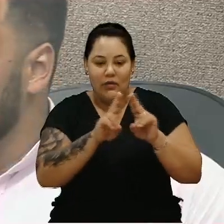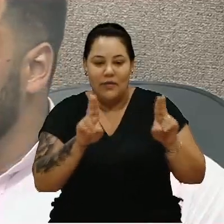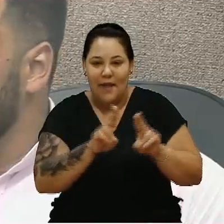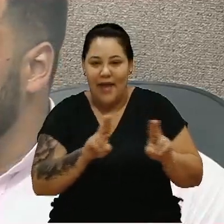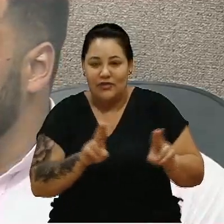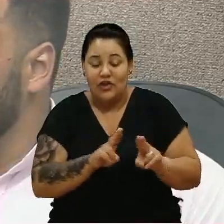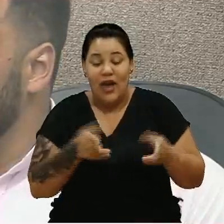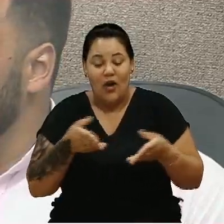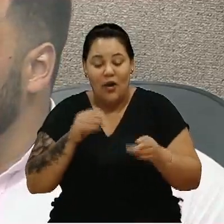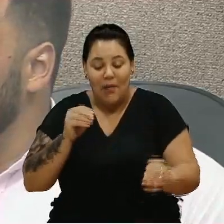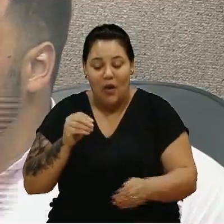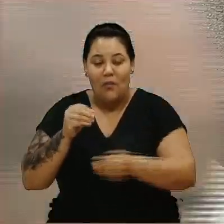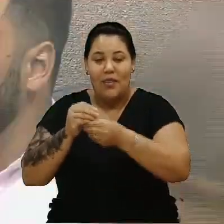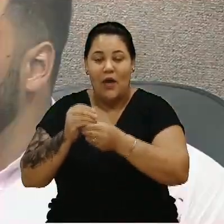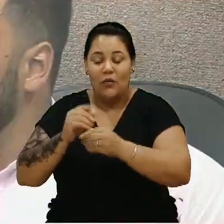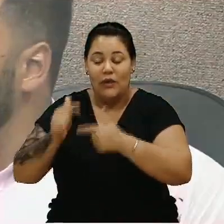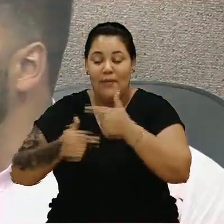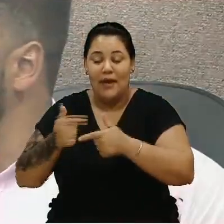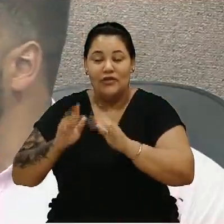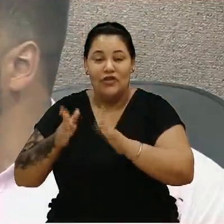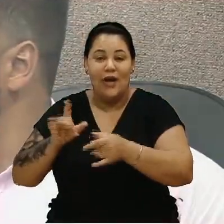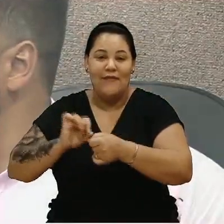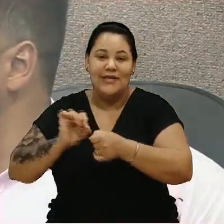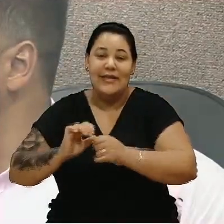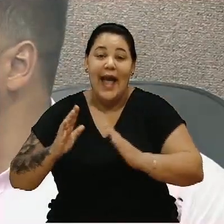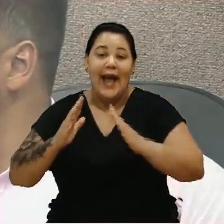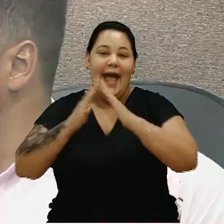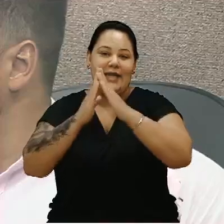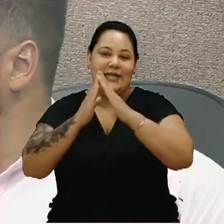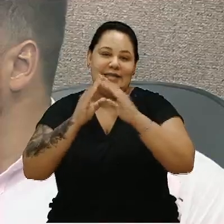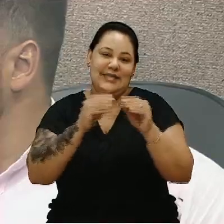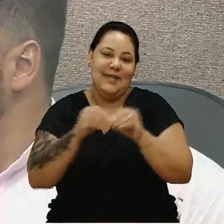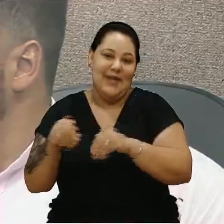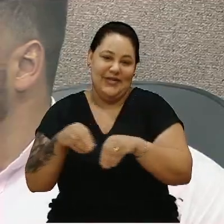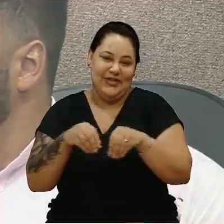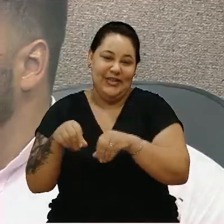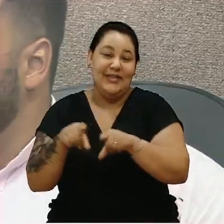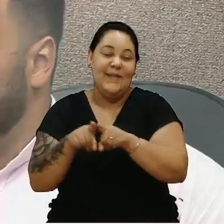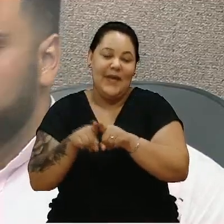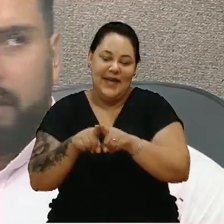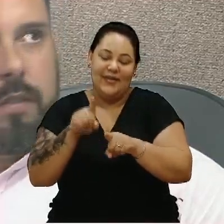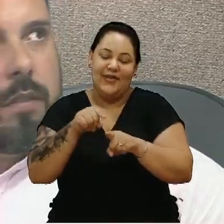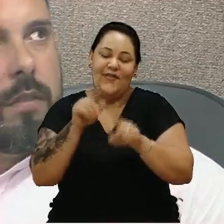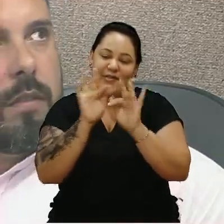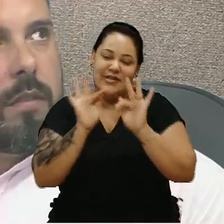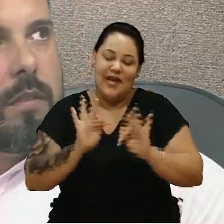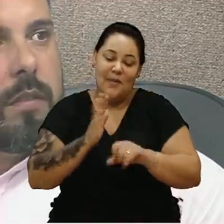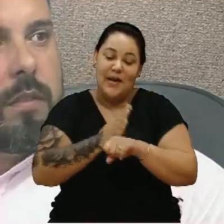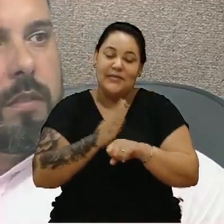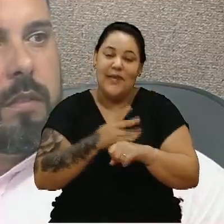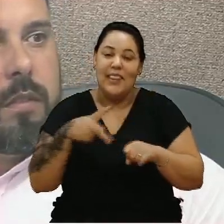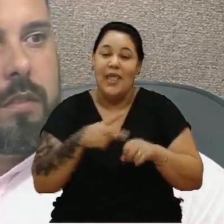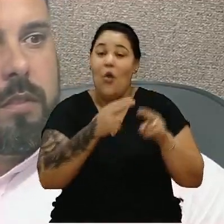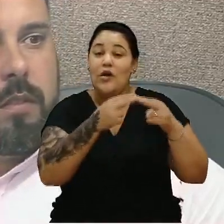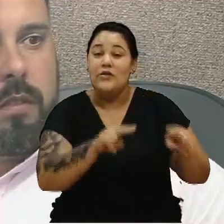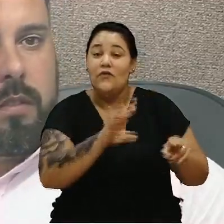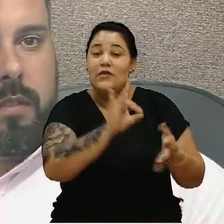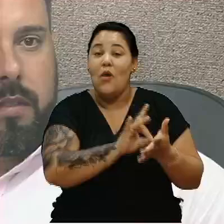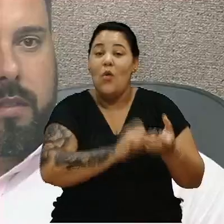para complementar o trabalho que já é realizado na Casa Semente, que a gente teve a alegria também de participar da inauguração no ano passado, para